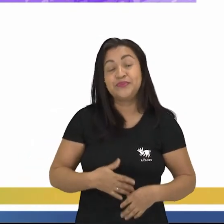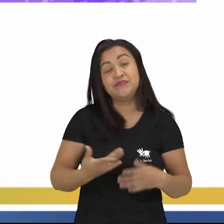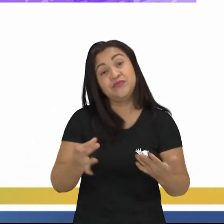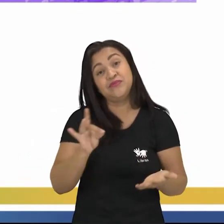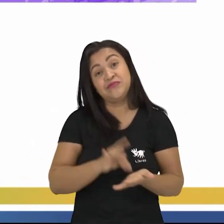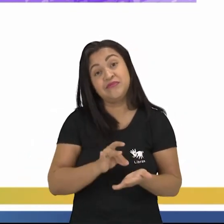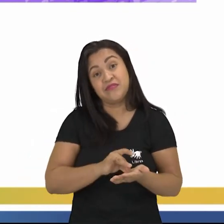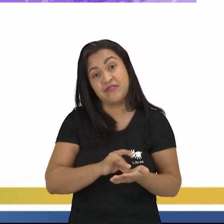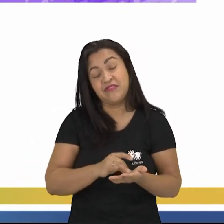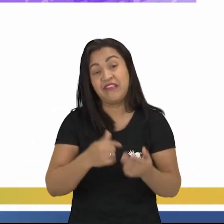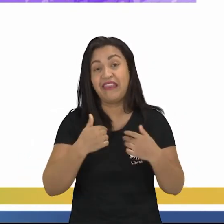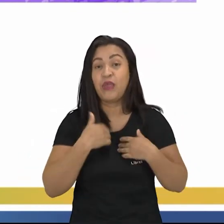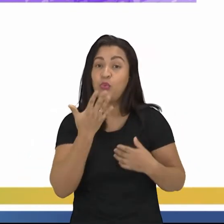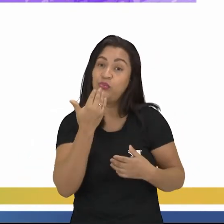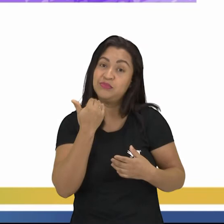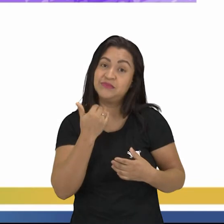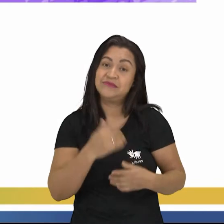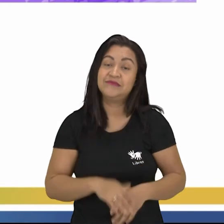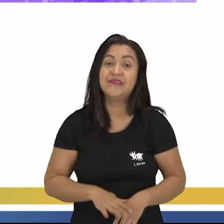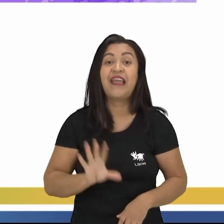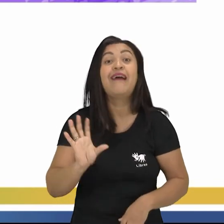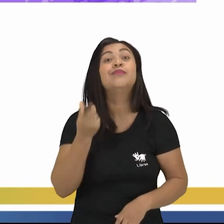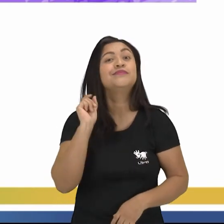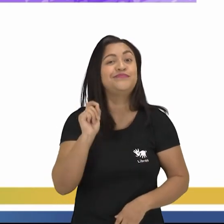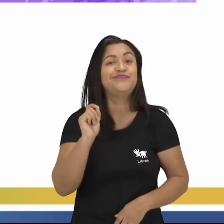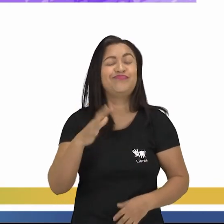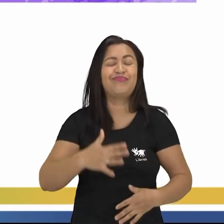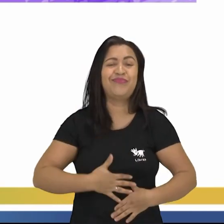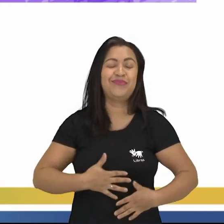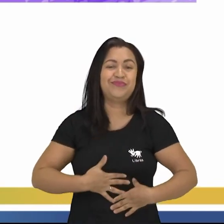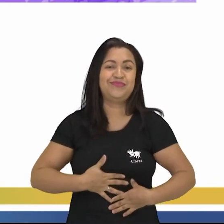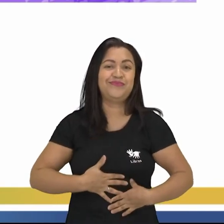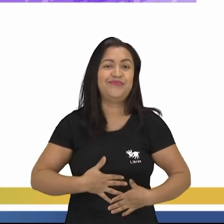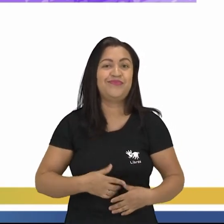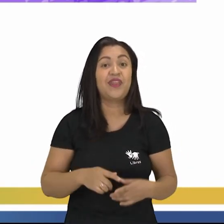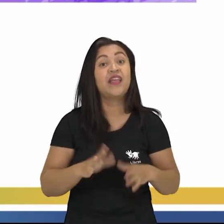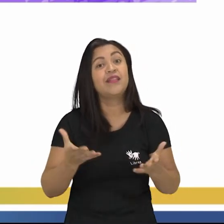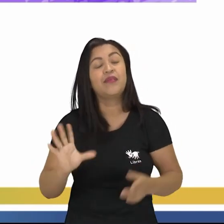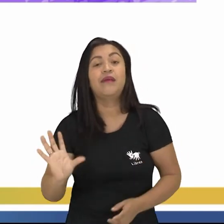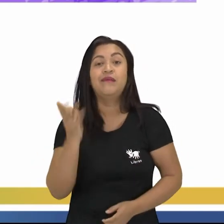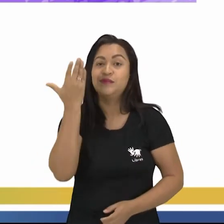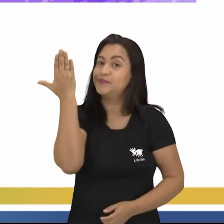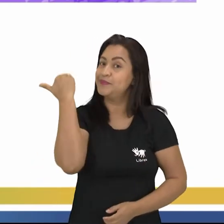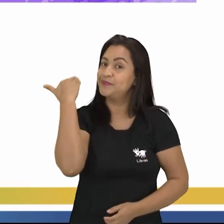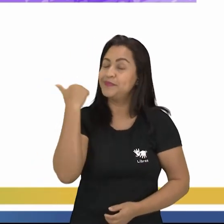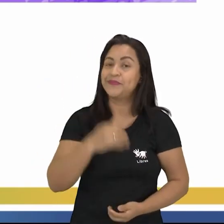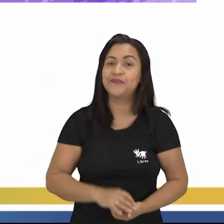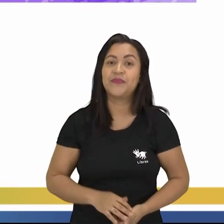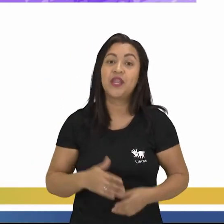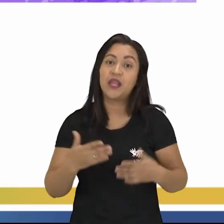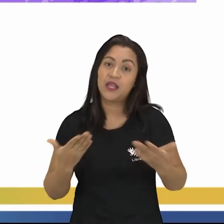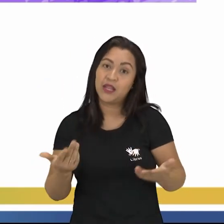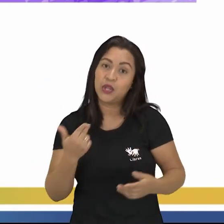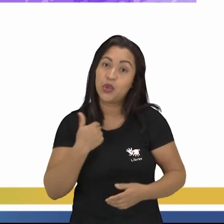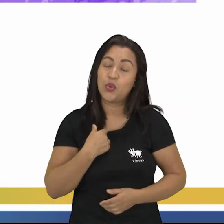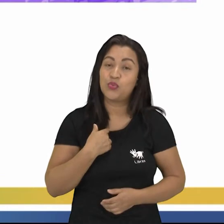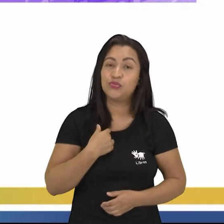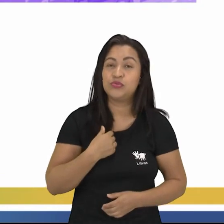que eu comi muito e que eu passei mal. As duas situações aconteceram lá no passado e eu estou dando